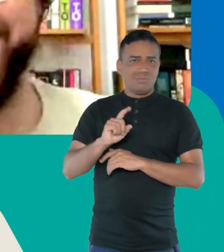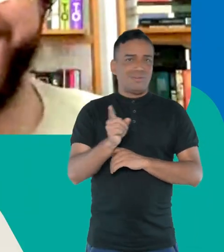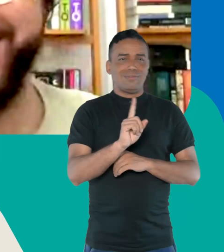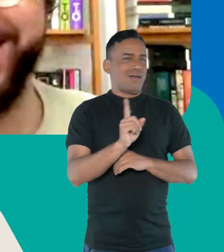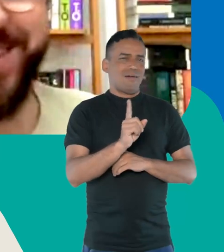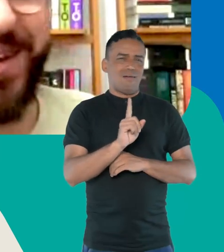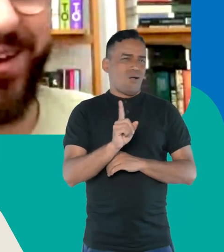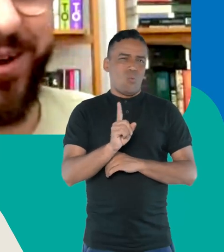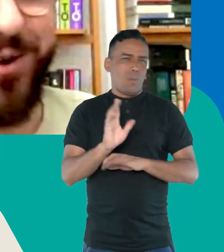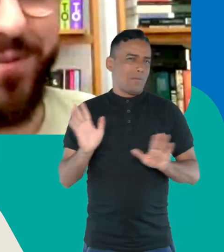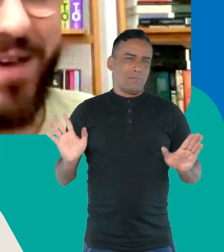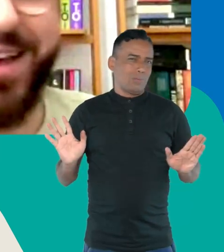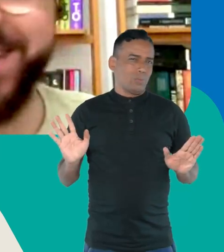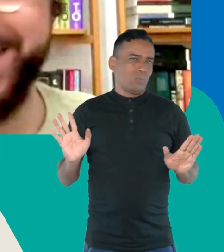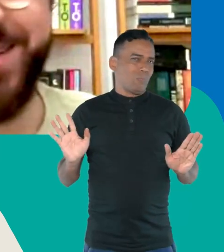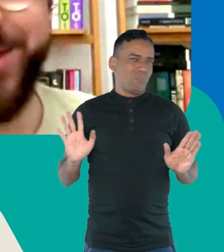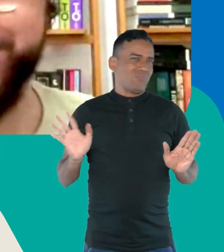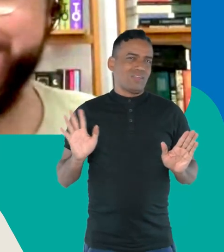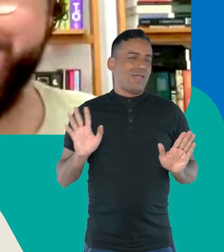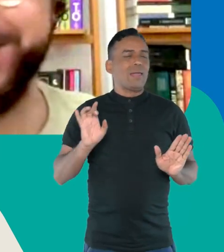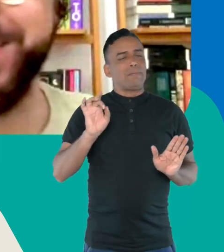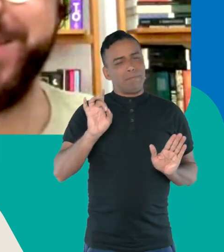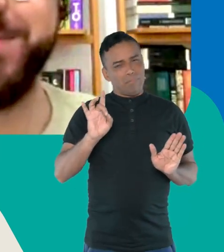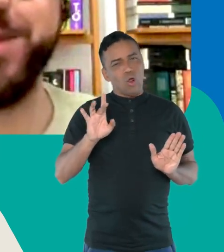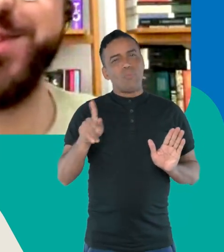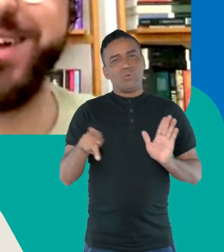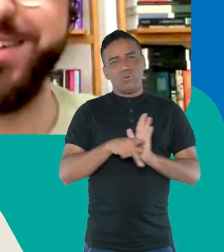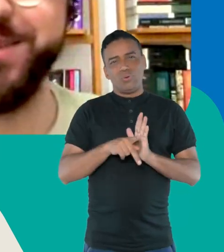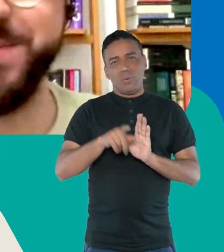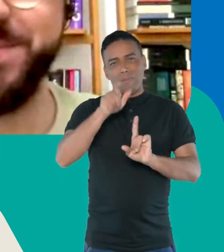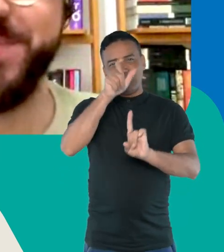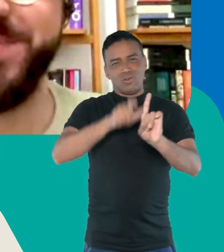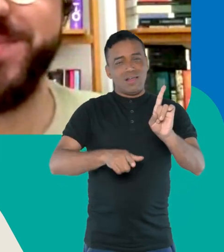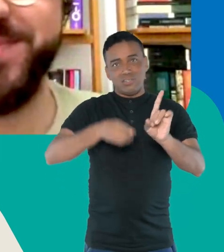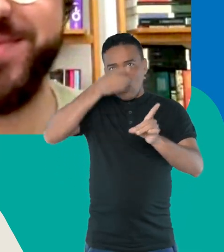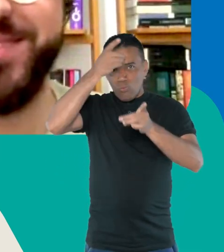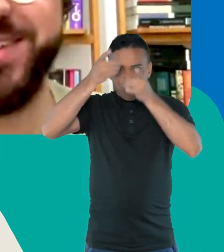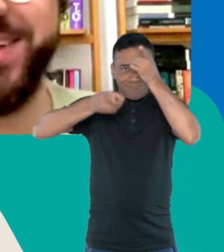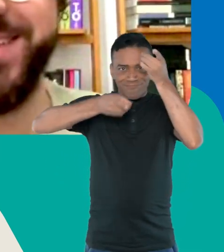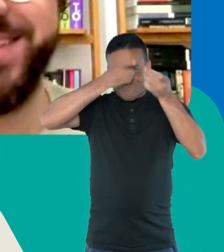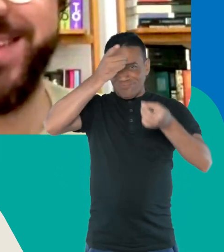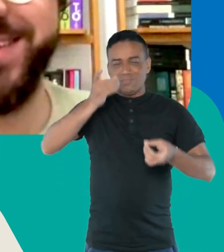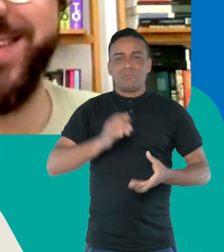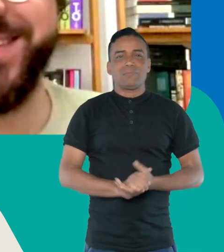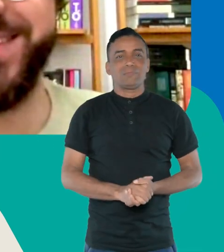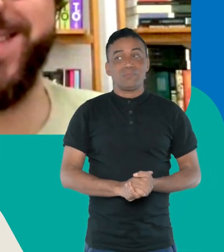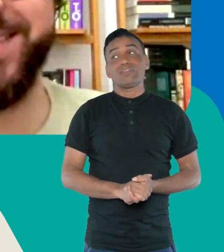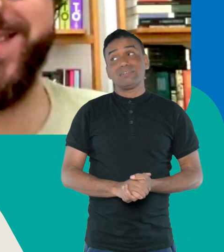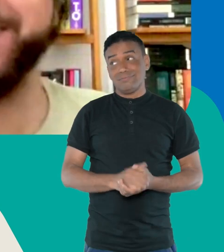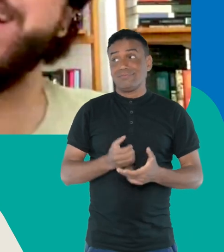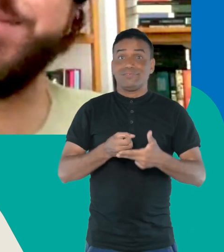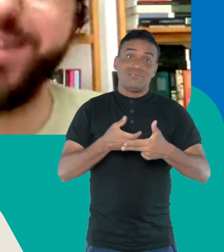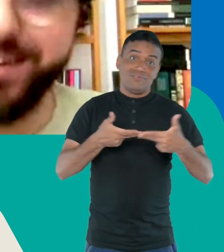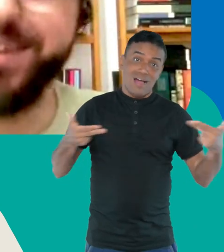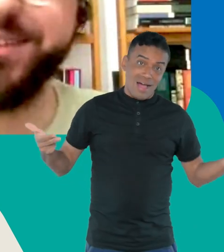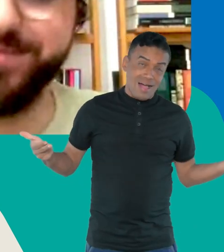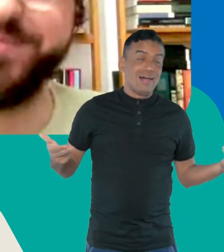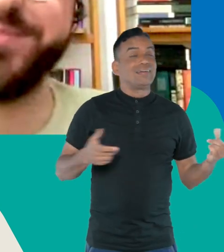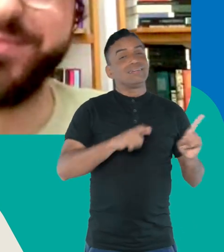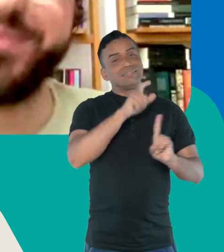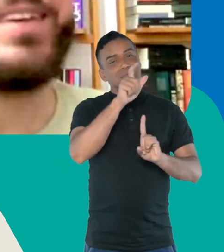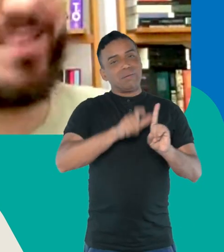Não, ela é inteiramente ficcional, essa personagem. Naturalmente, a soma de muitas das